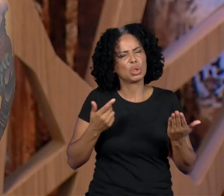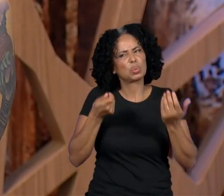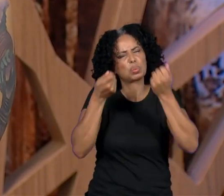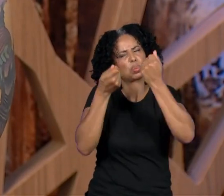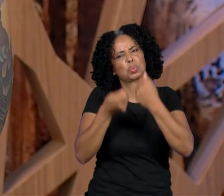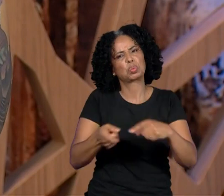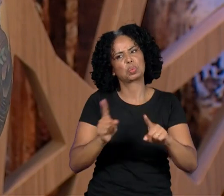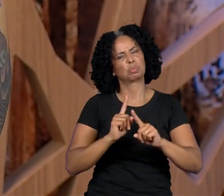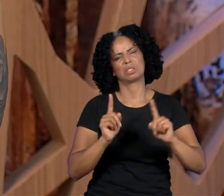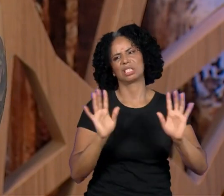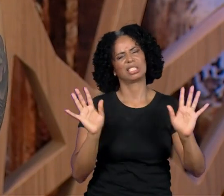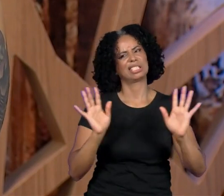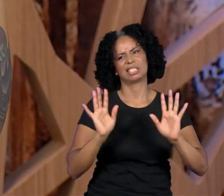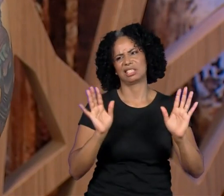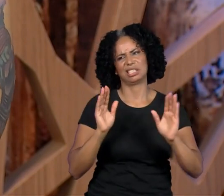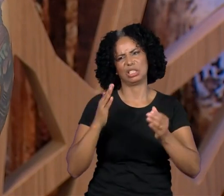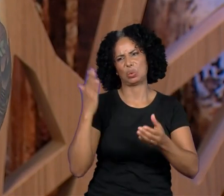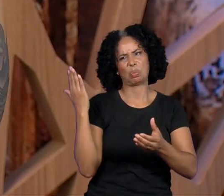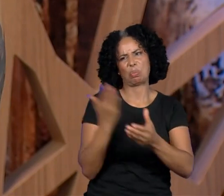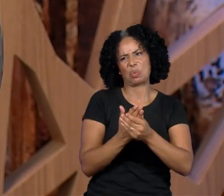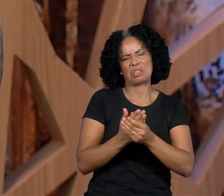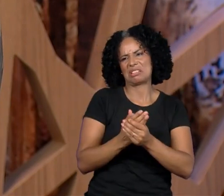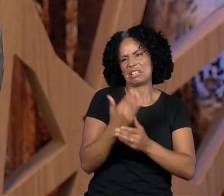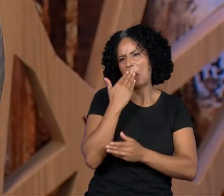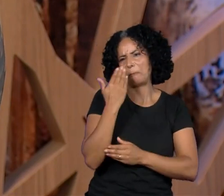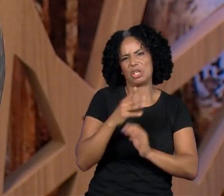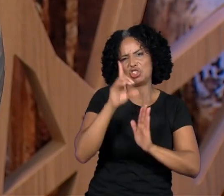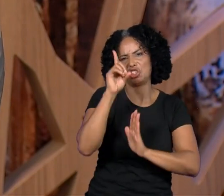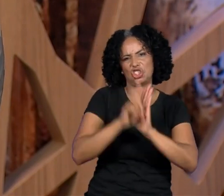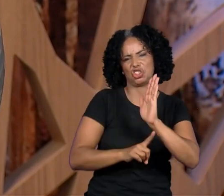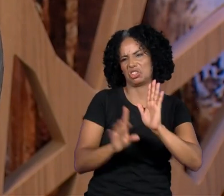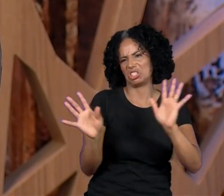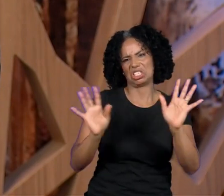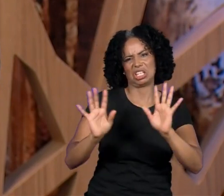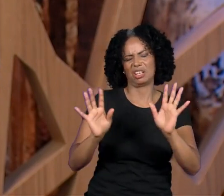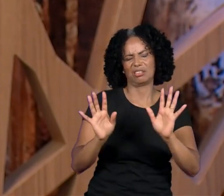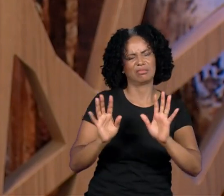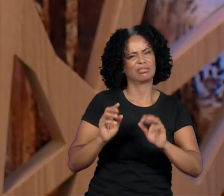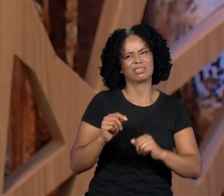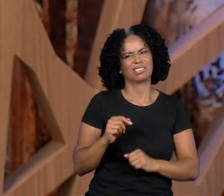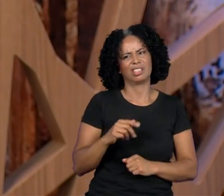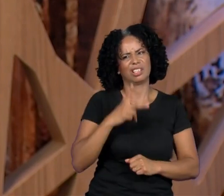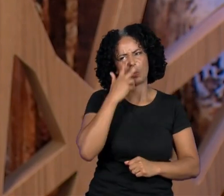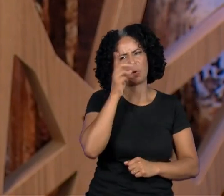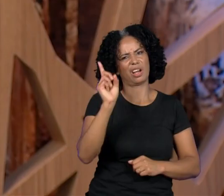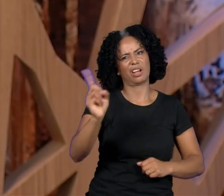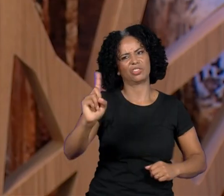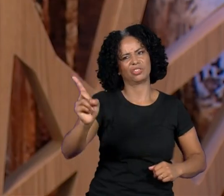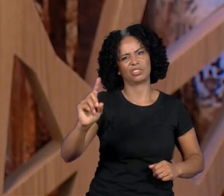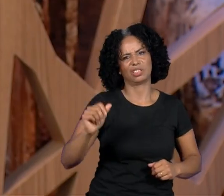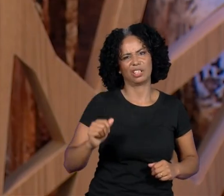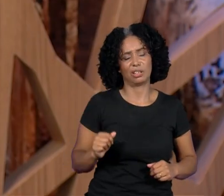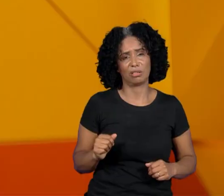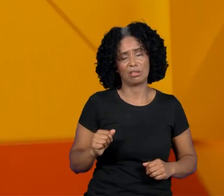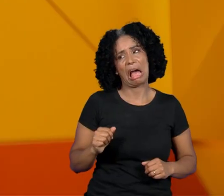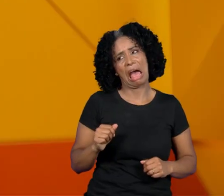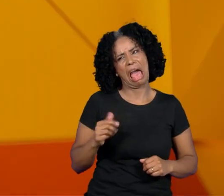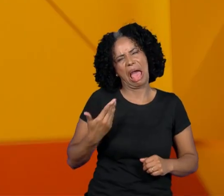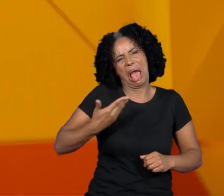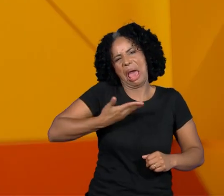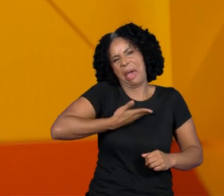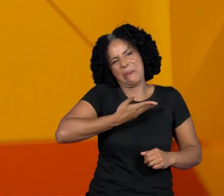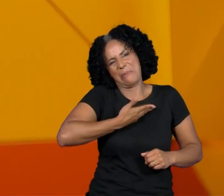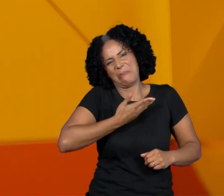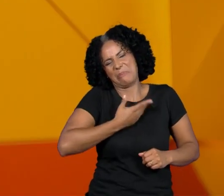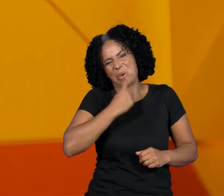preciso. Eu não preciso me certificar de que ela tenha todos os direitos dela resguardados. Porque ela é minha amiga. Ela é minha amiga da